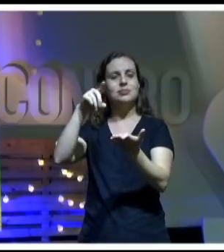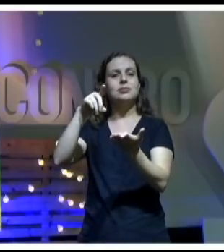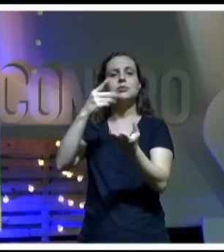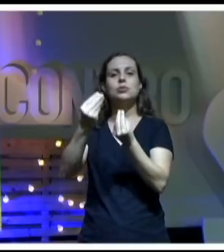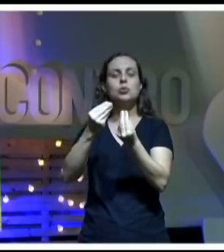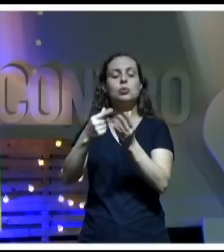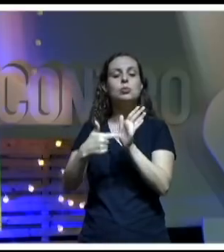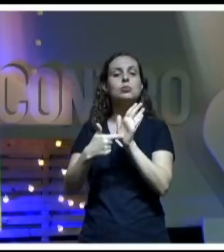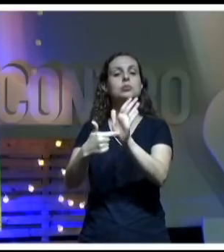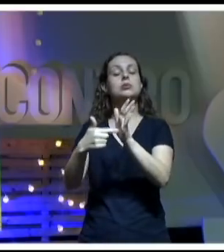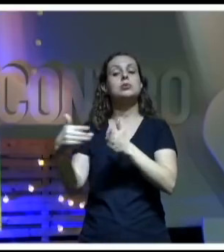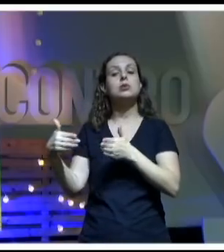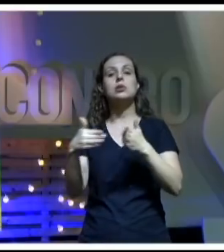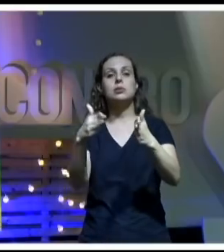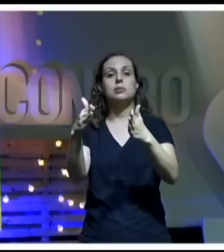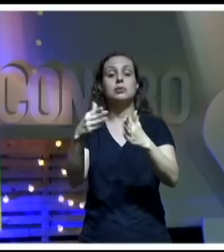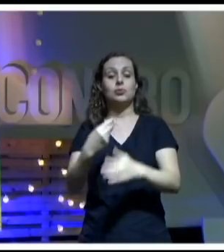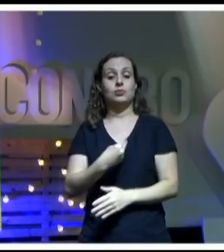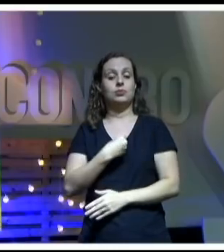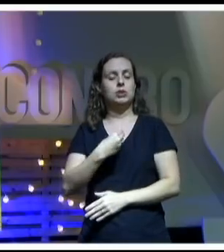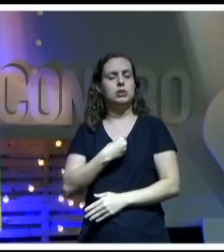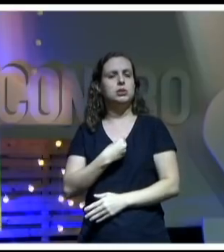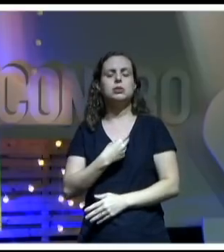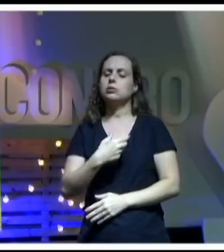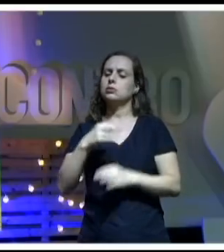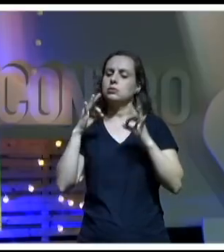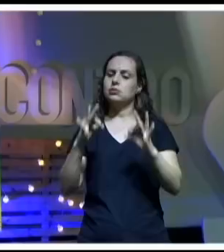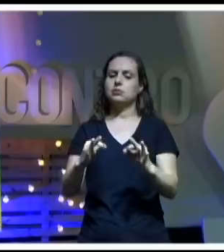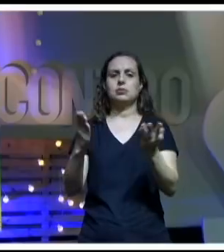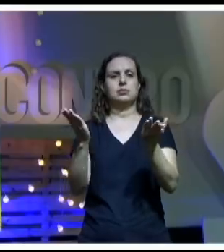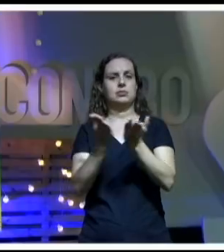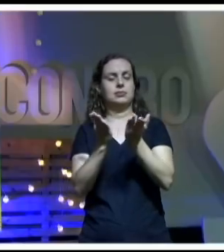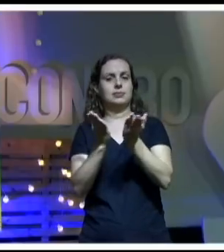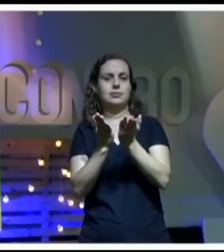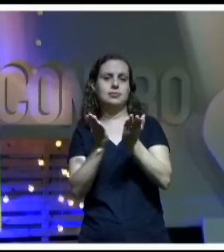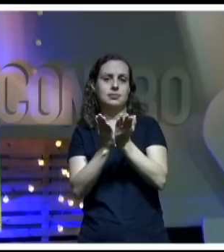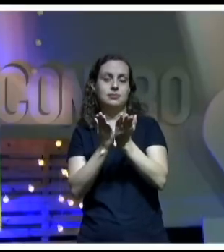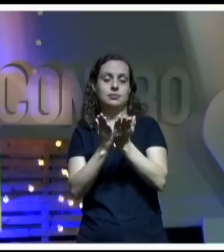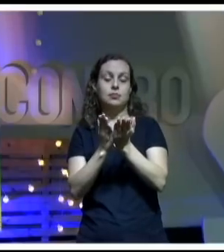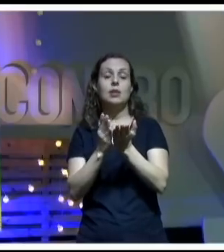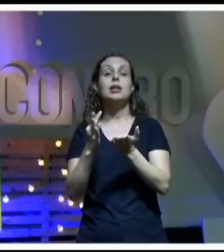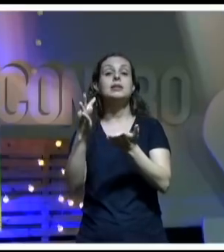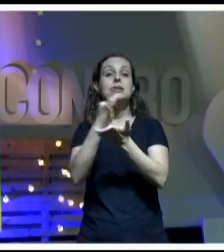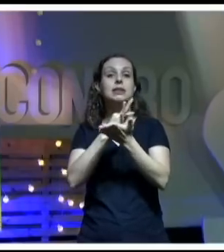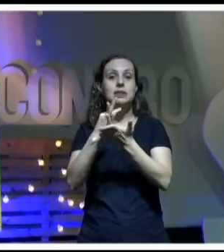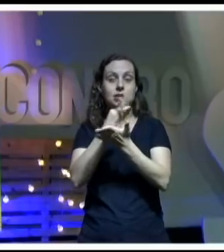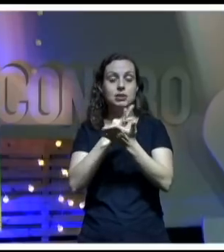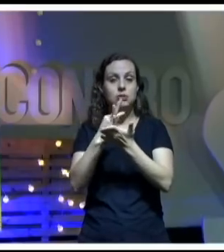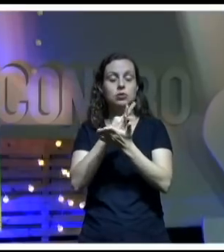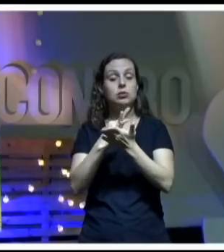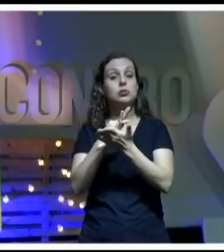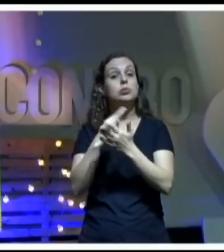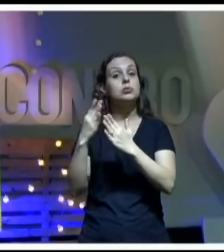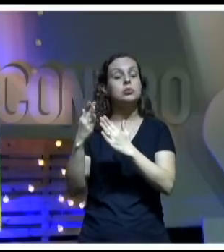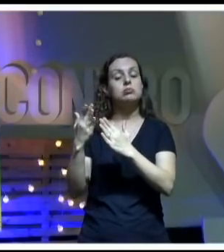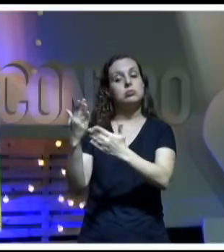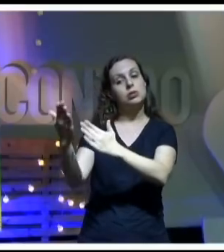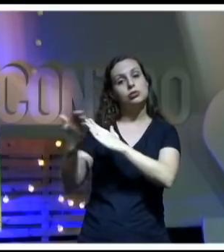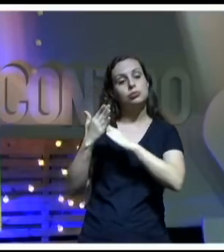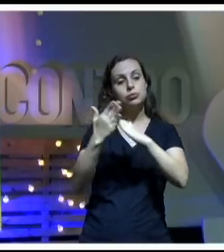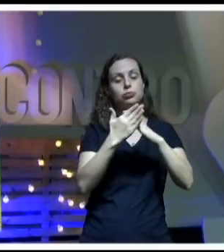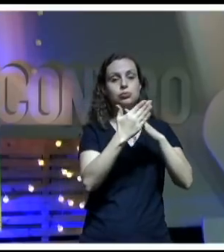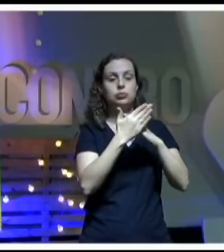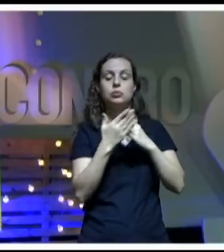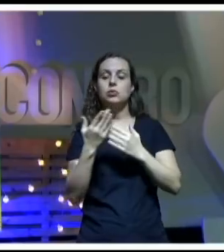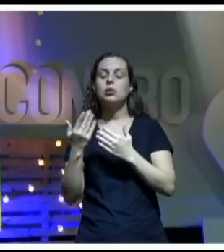o caminho de sabedoria vida prática na vida local teólogos populares ajudam a traduzir a dificuldade ainda remanescente de